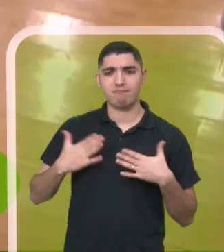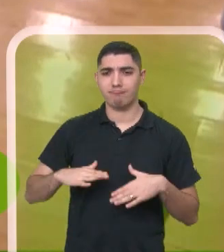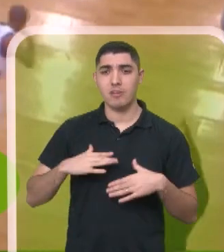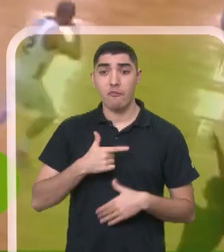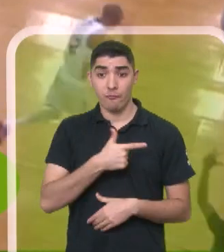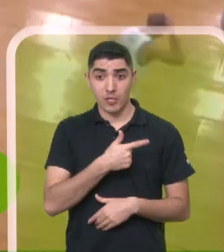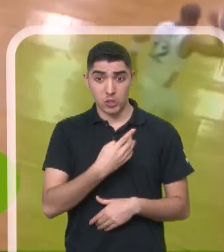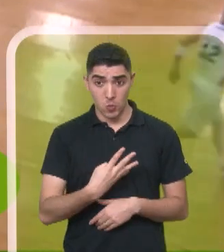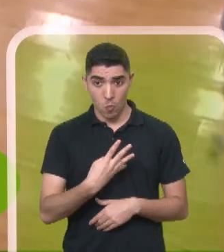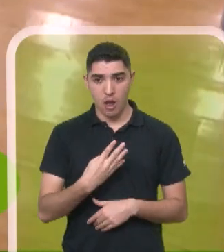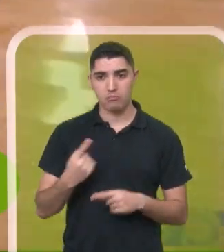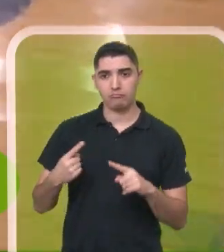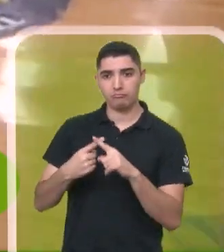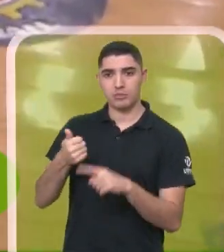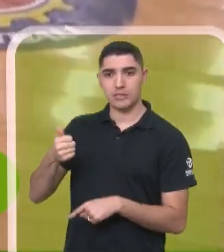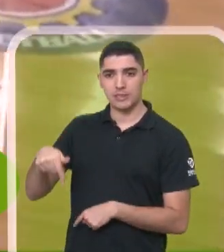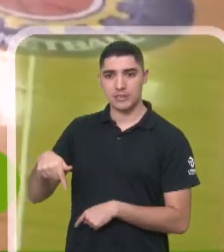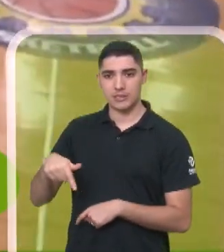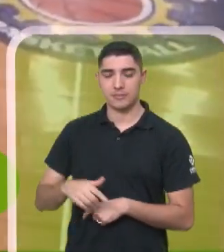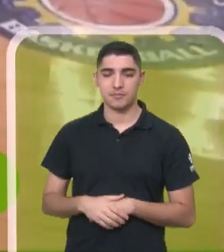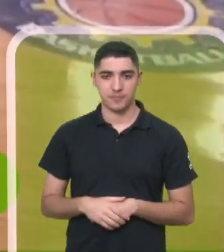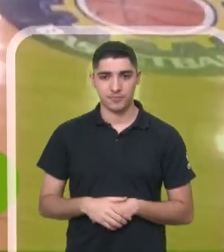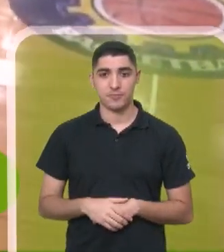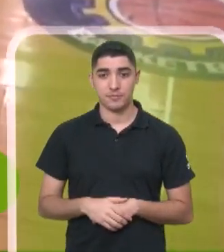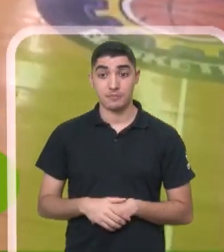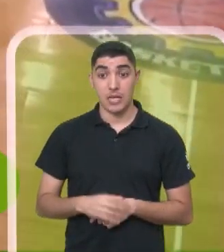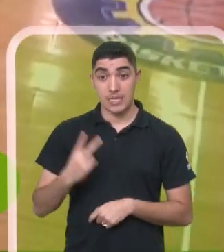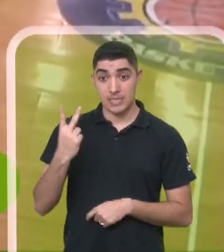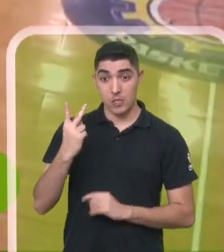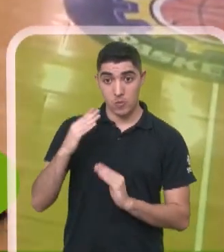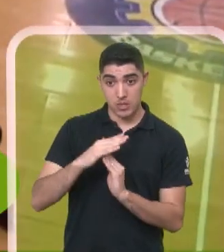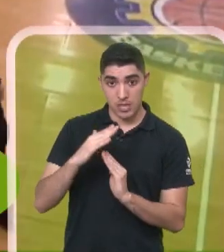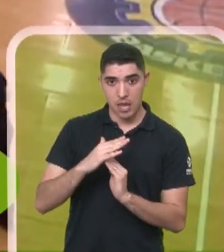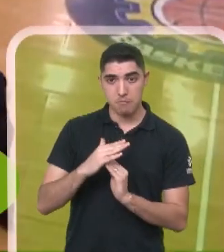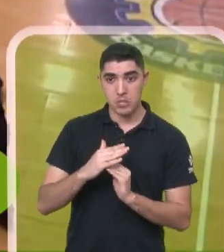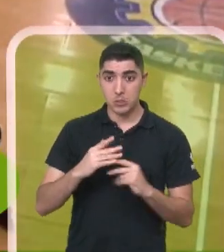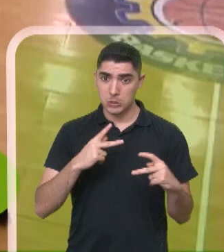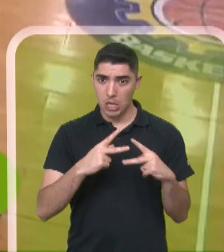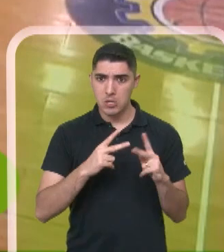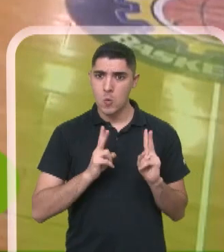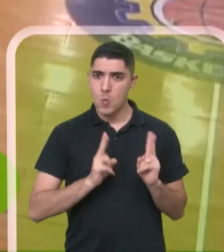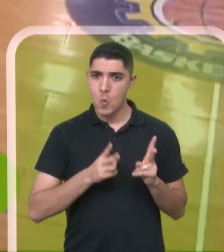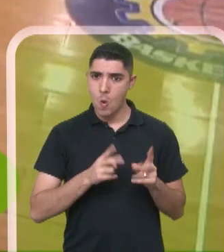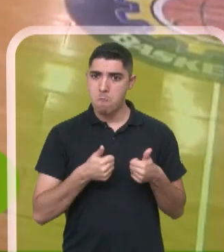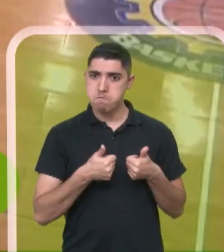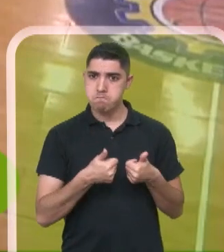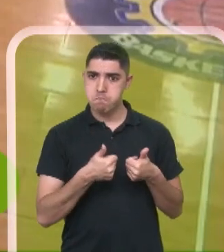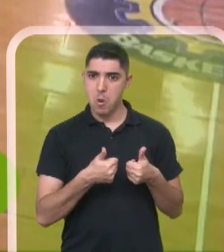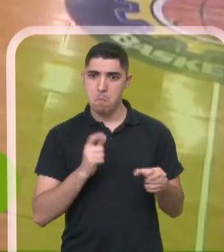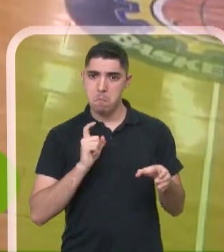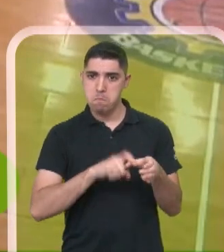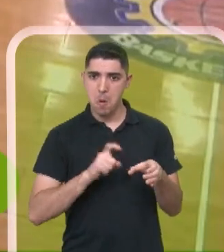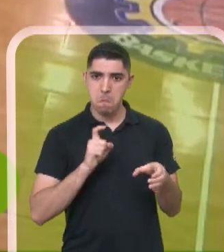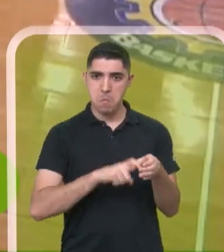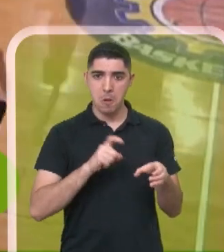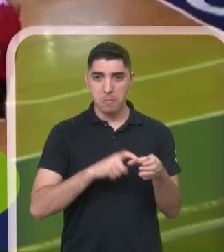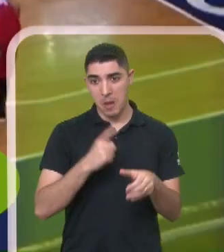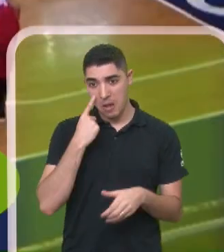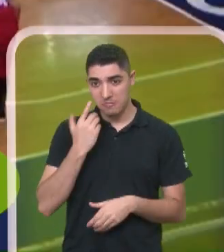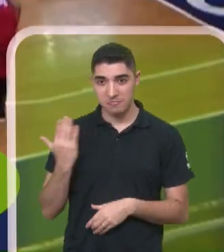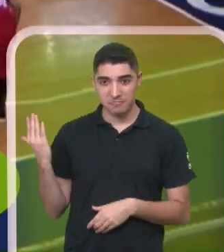24 a 17. No segundo quarto, as mãos joseenses continuaram calibradas, parecendo até